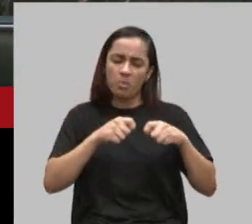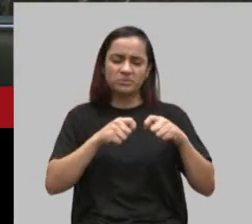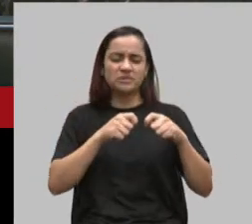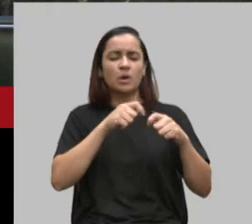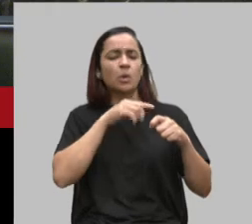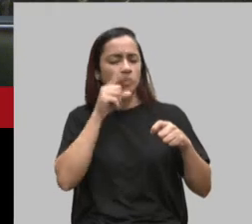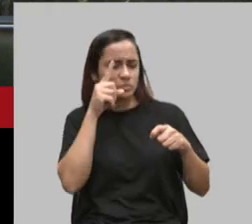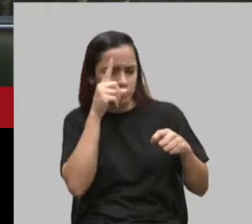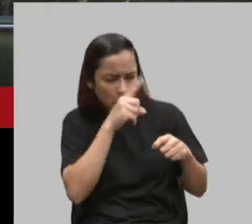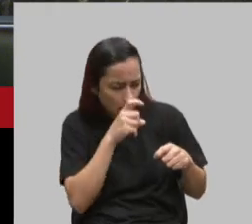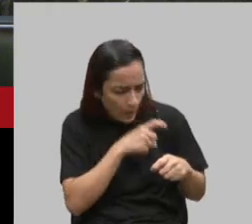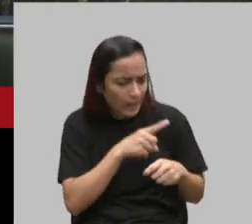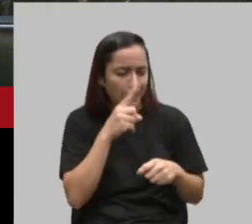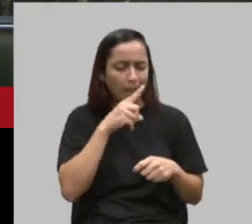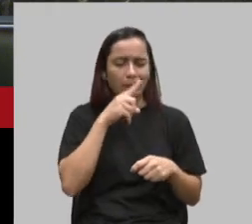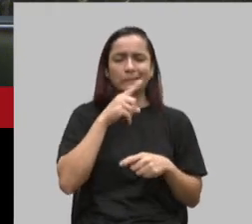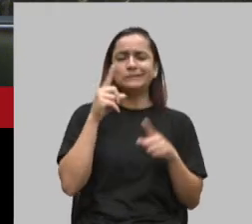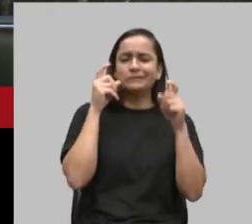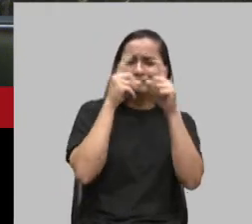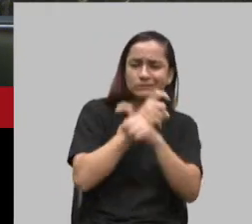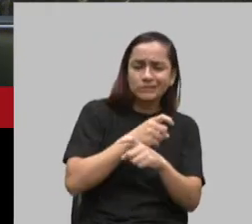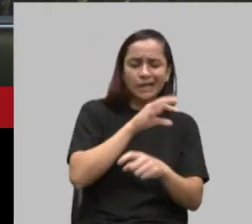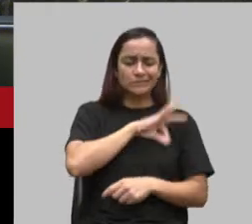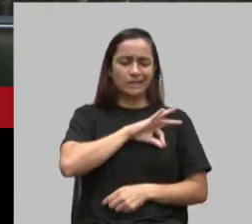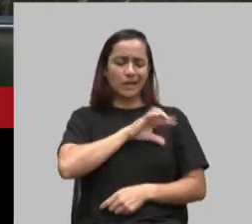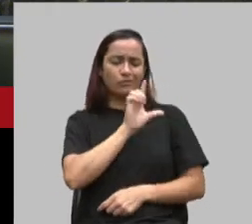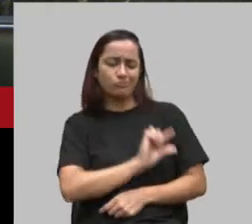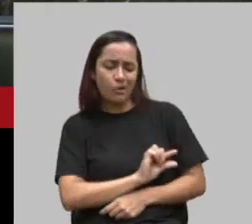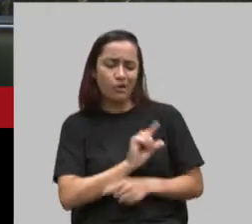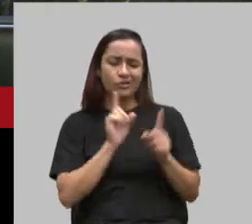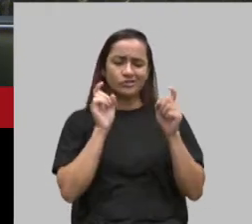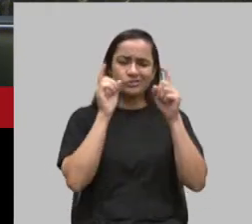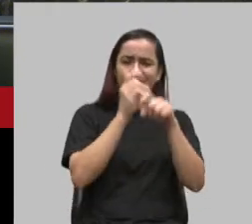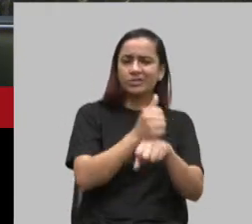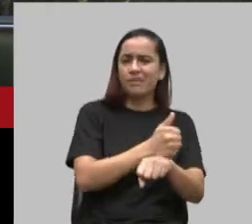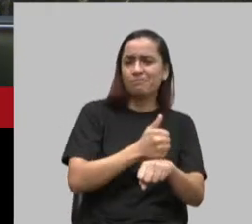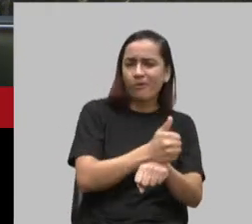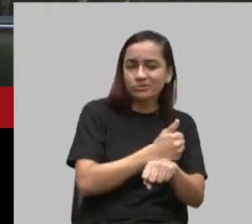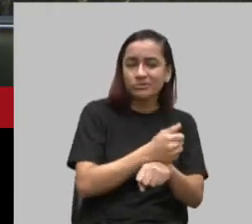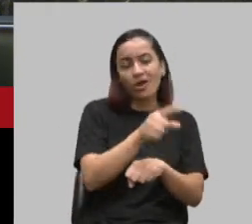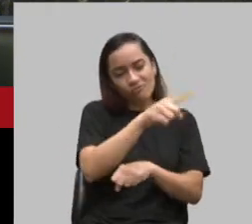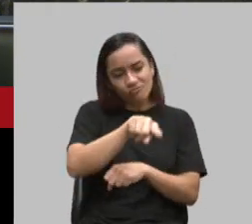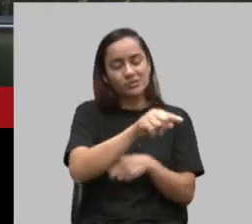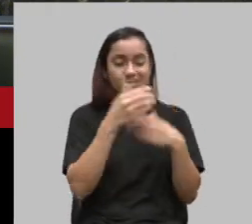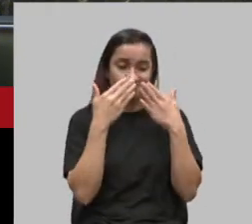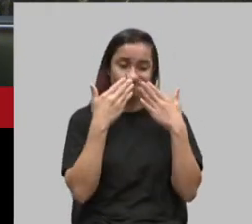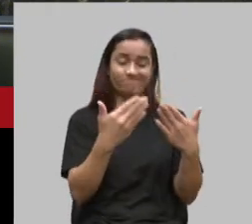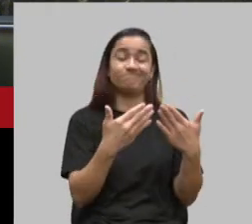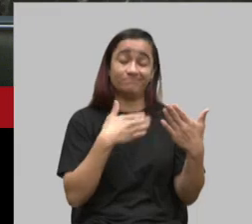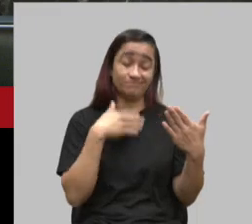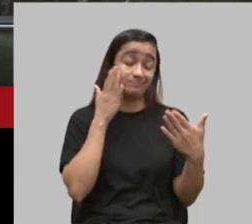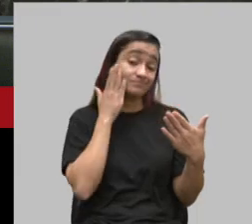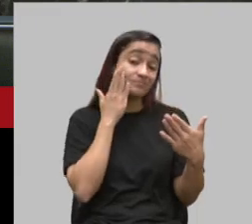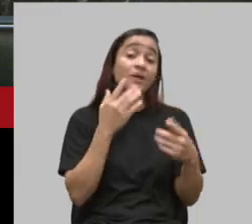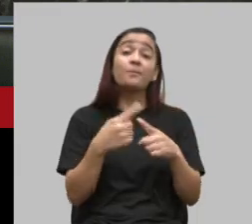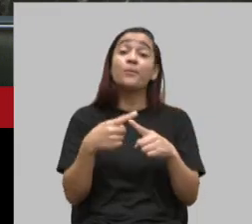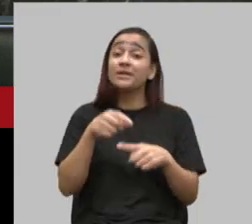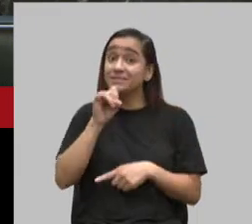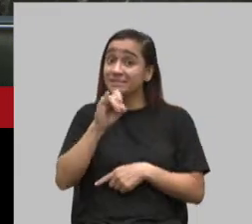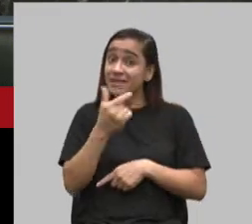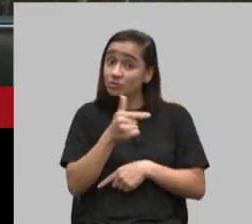dificuldades baixos salários e dificuldades nas carreiras que vocês enfrentam Porque sem isso a gente não se